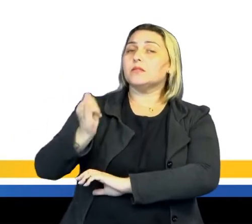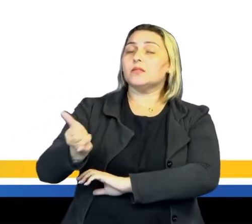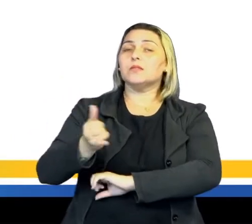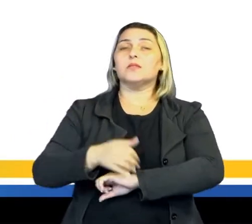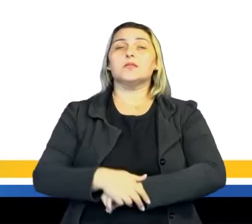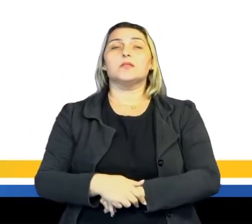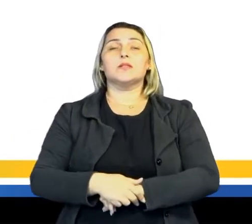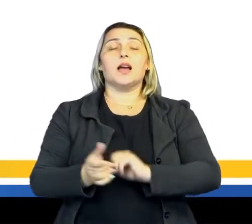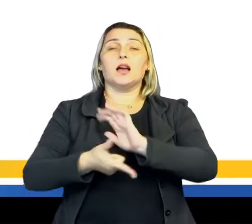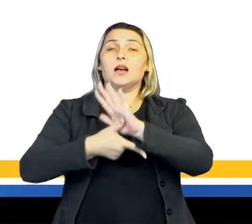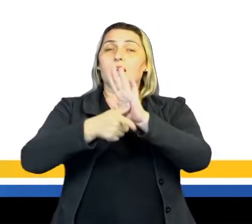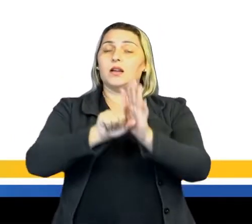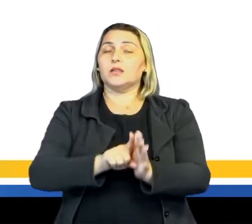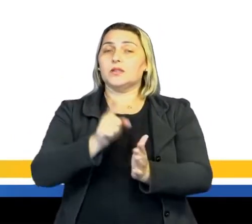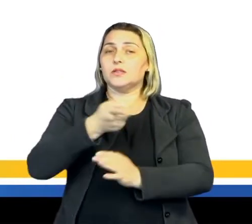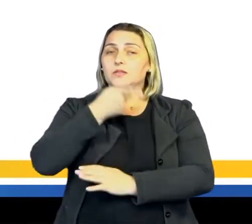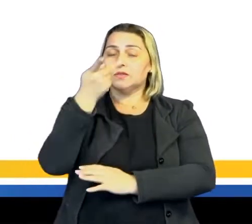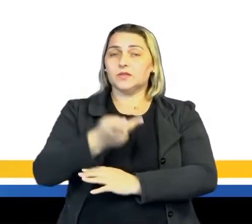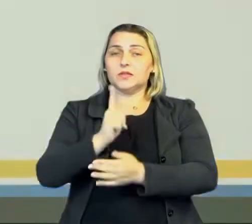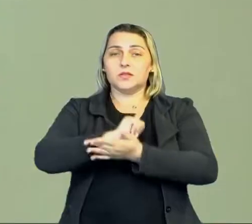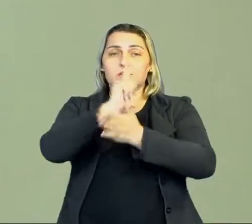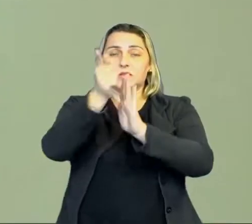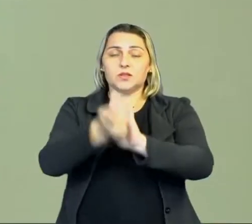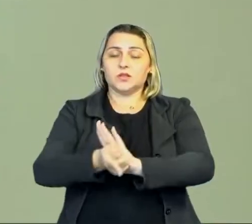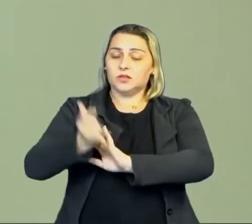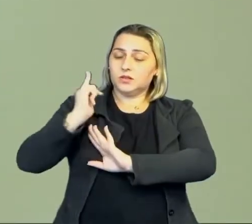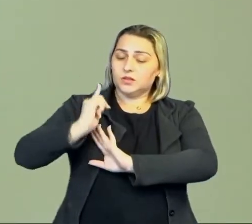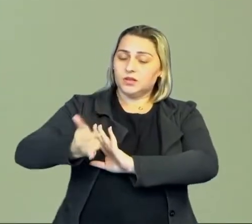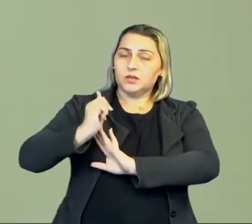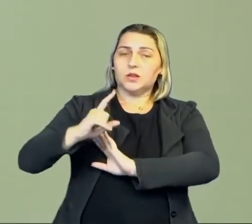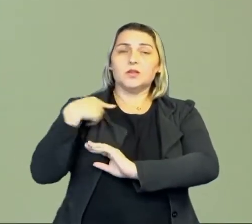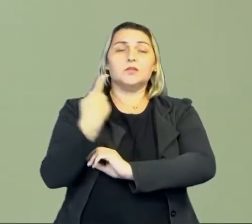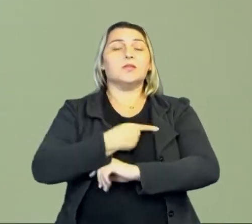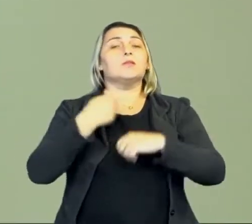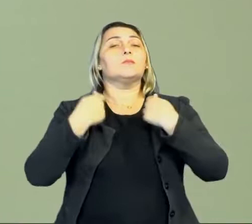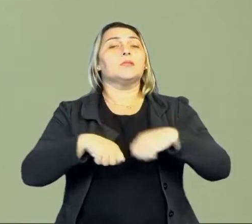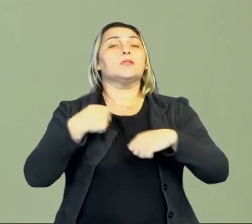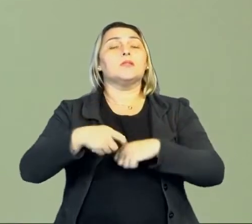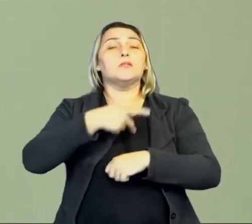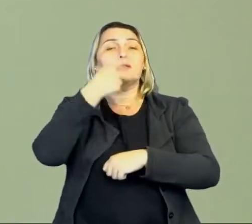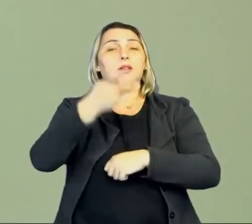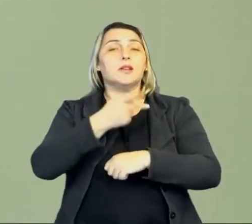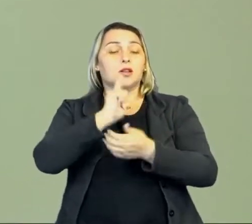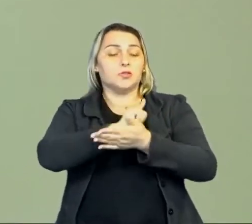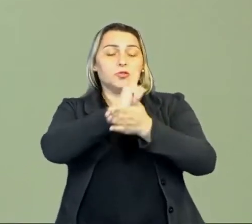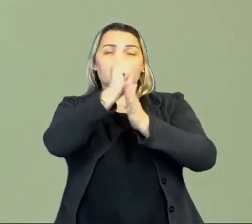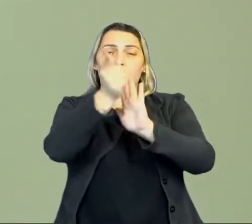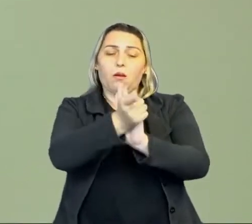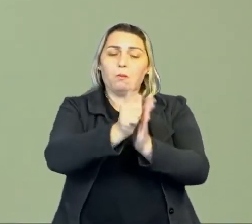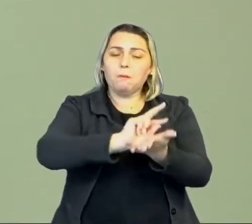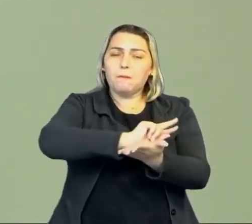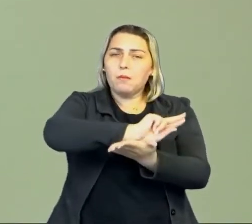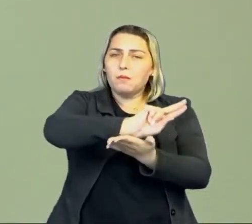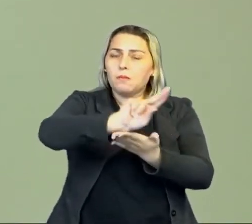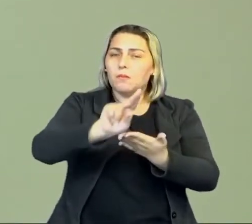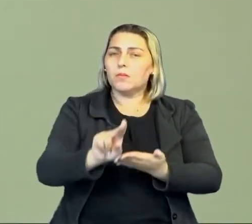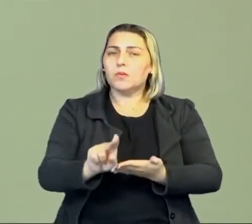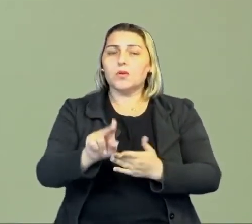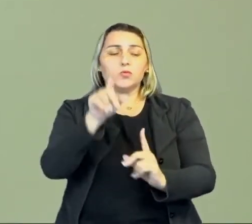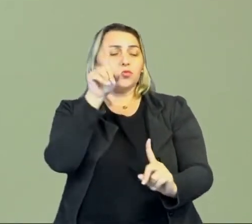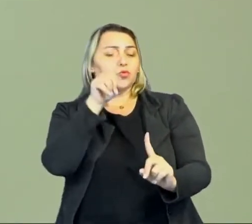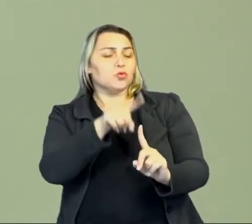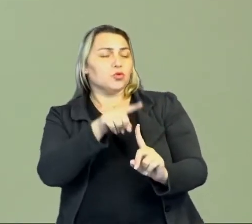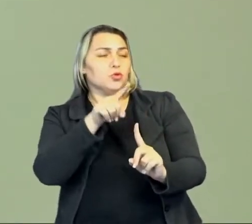pessoal, antes de falar de gêneros narrativos, nós precisamos falar de gêneros. O que é gênero?